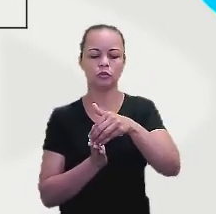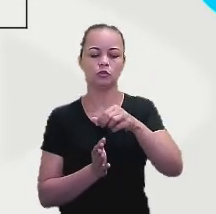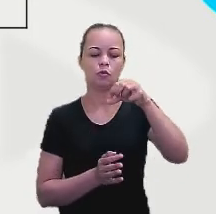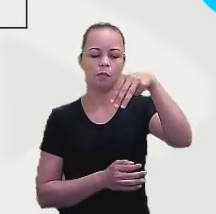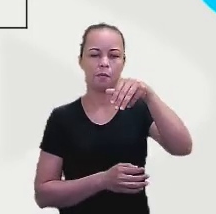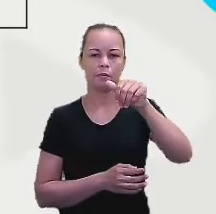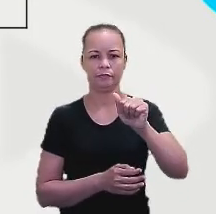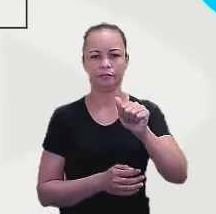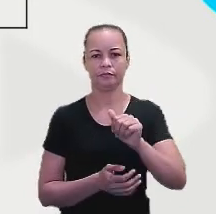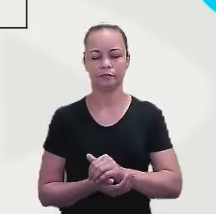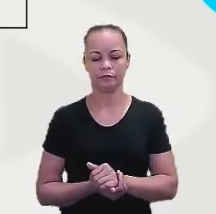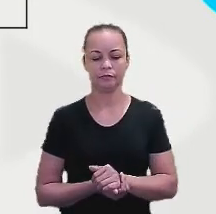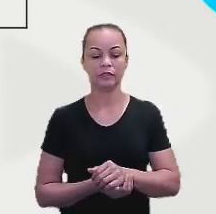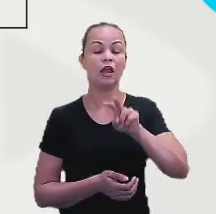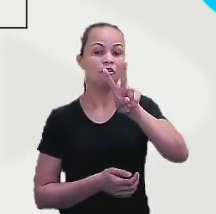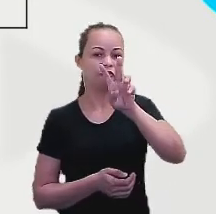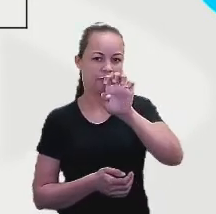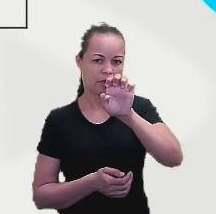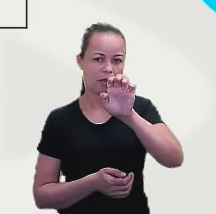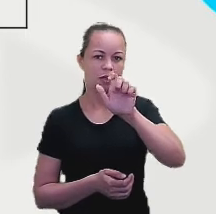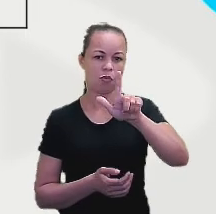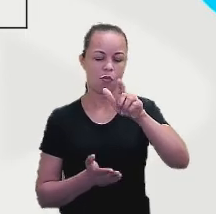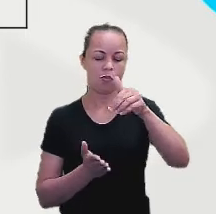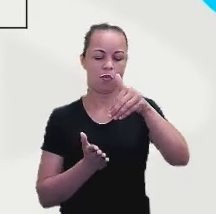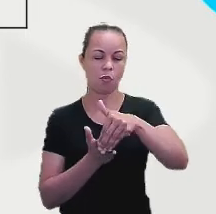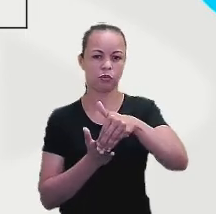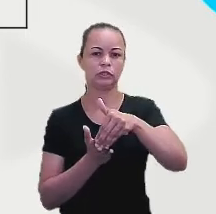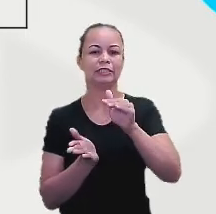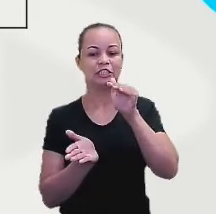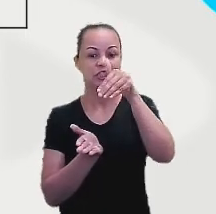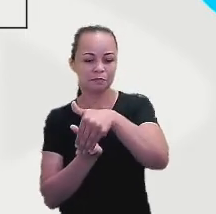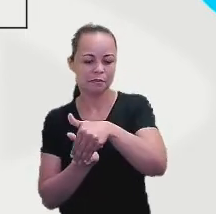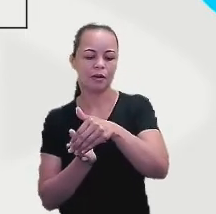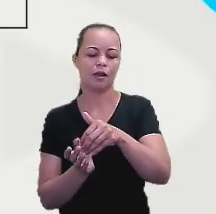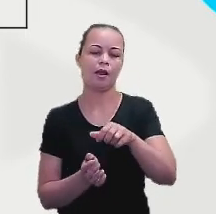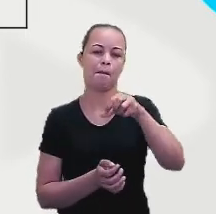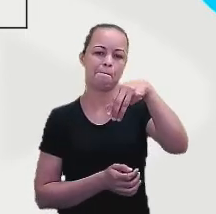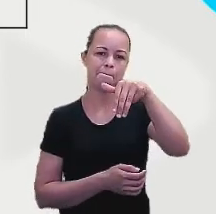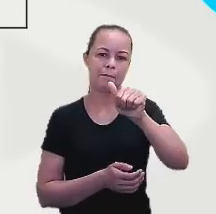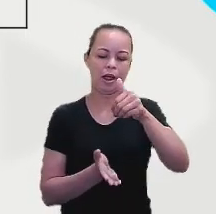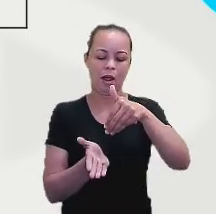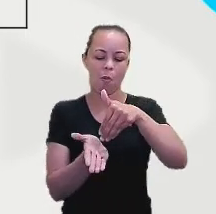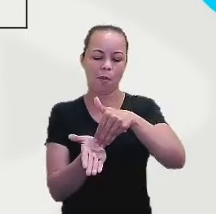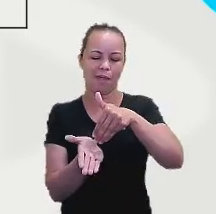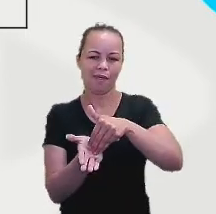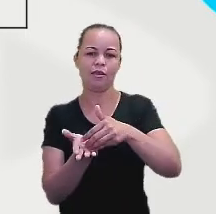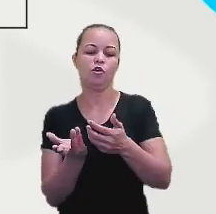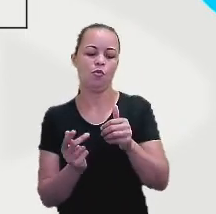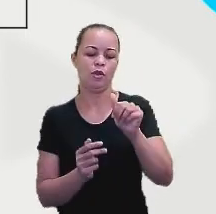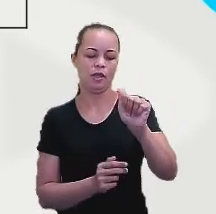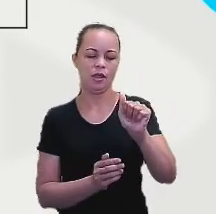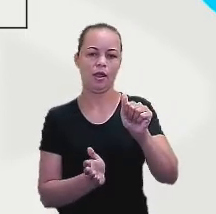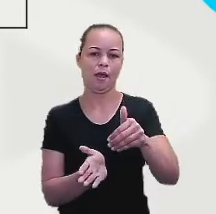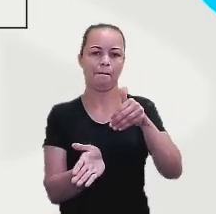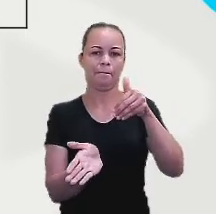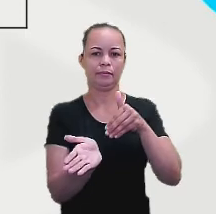Aliás, pessoal, véu é a última, má é a penúltima e a antepenúltima. Então, vamos lá.